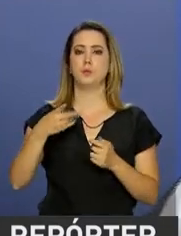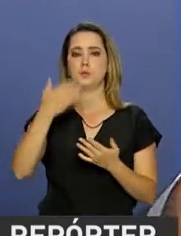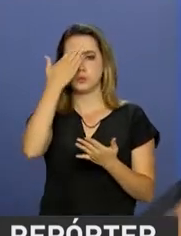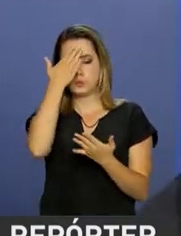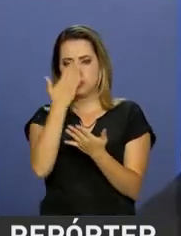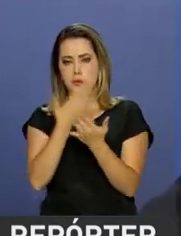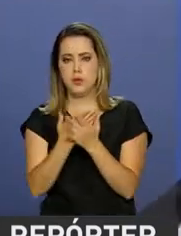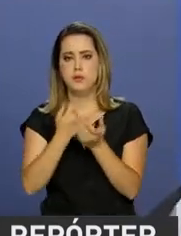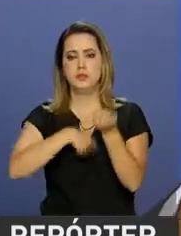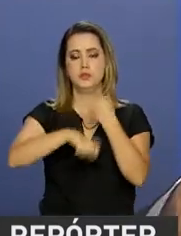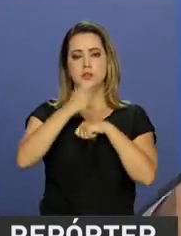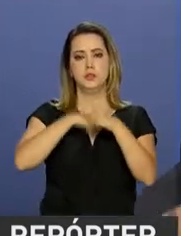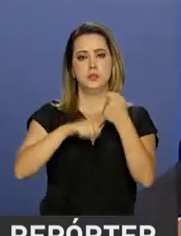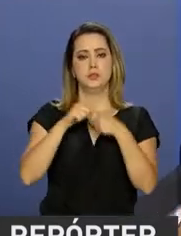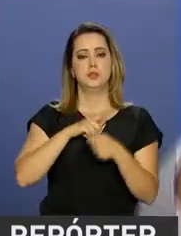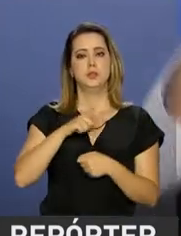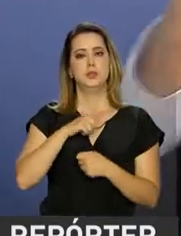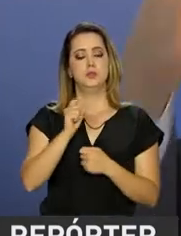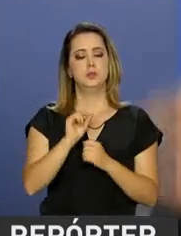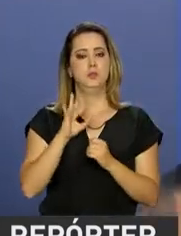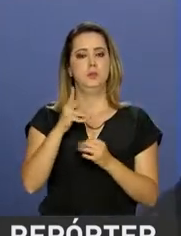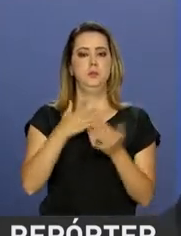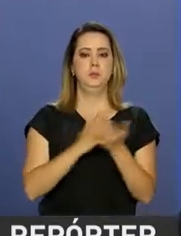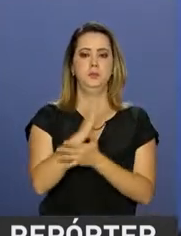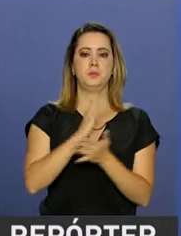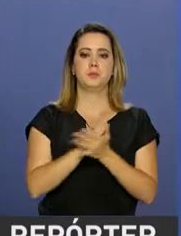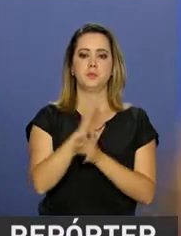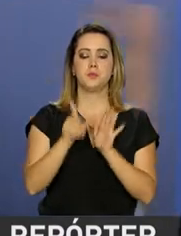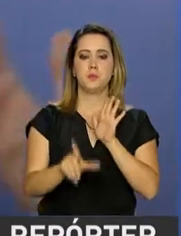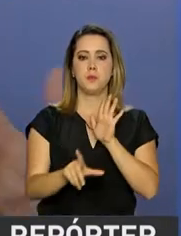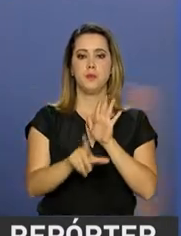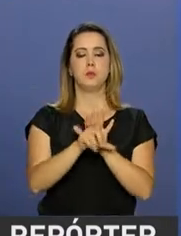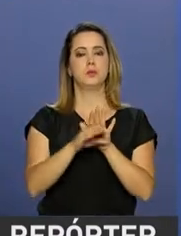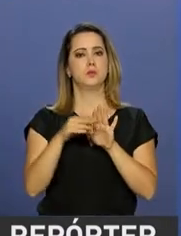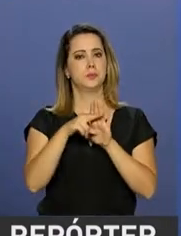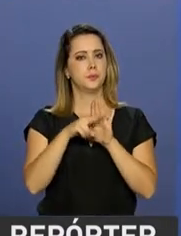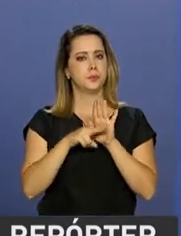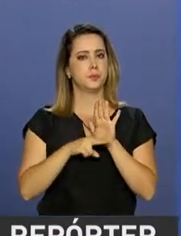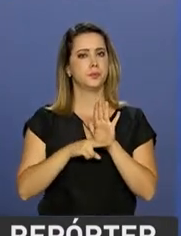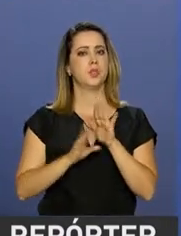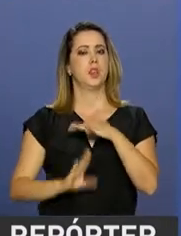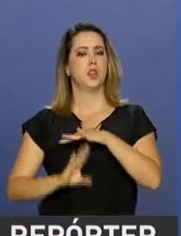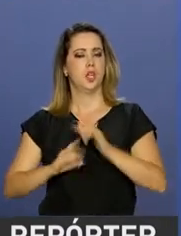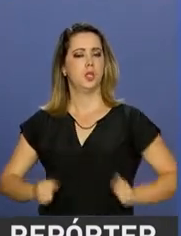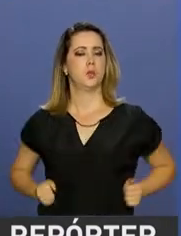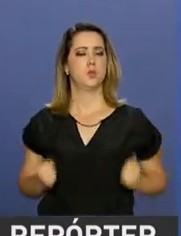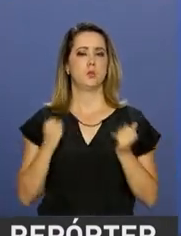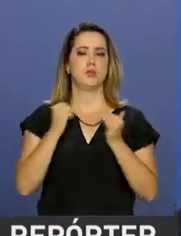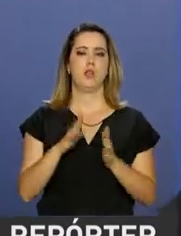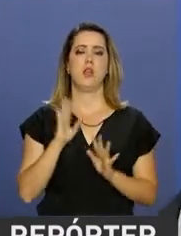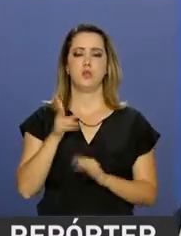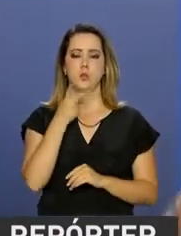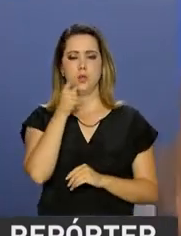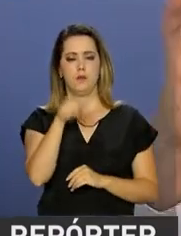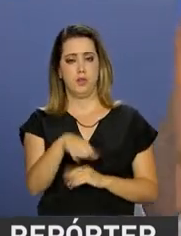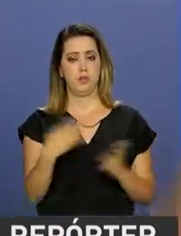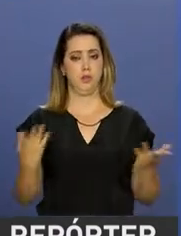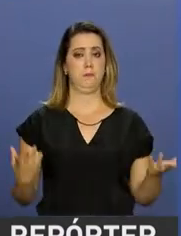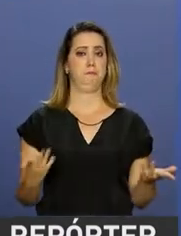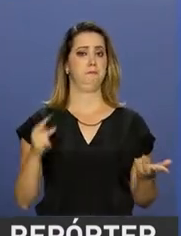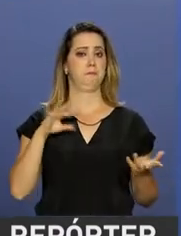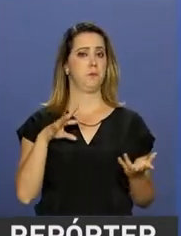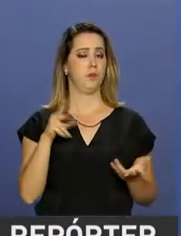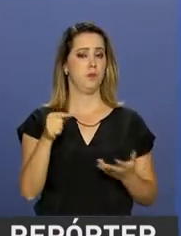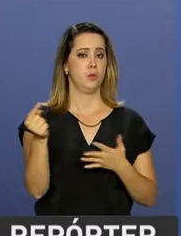passou a ter com todos os projetos aprovados tempos gaza certa como mencionado pelo menos padilha e toda